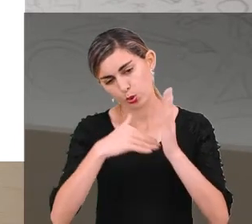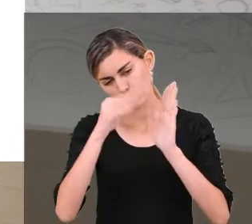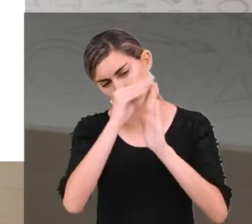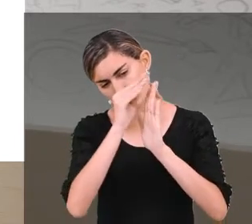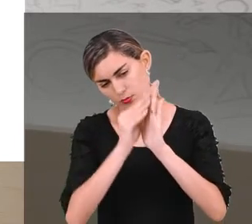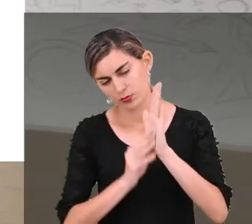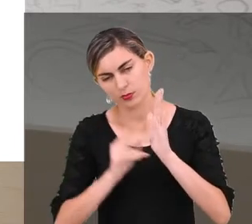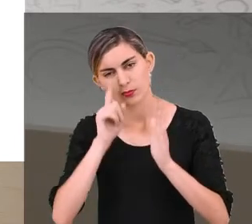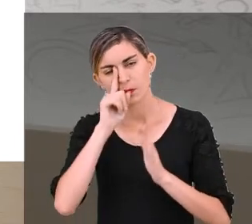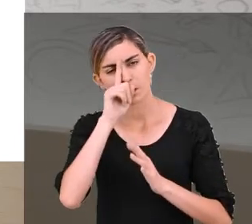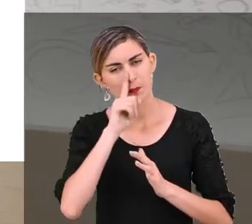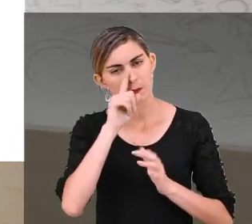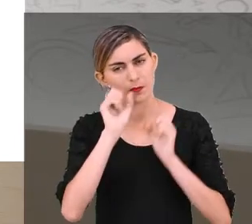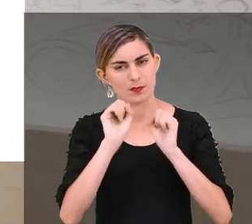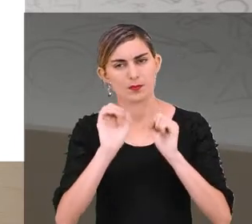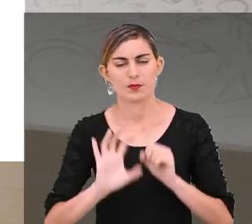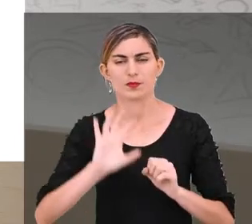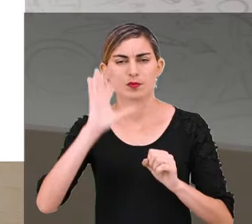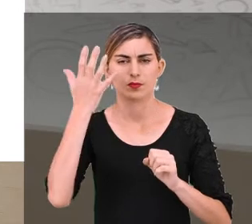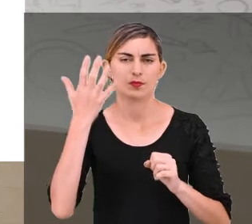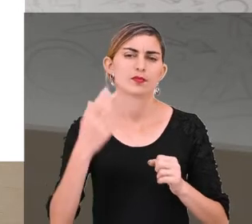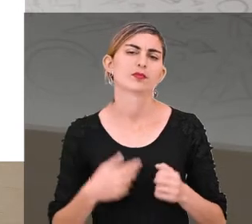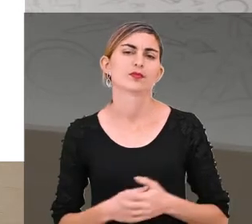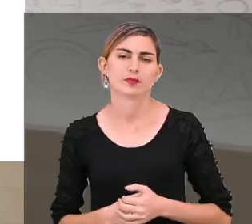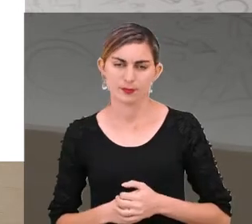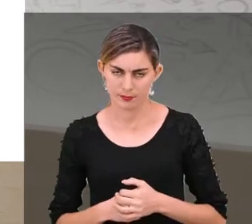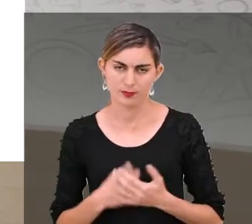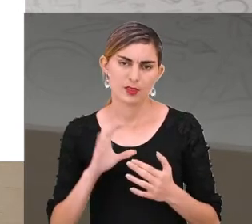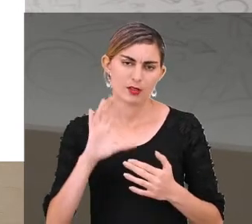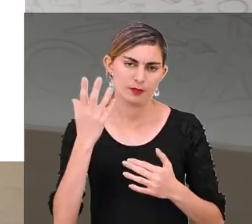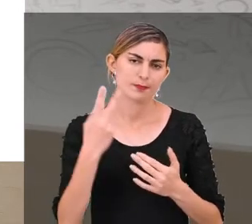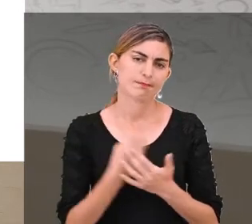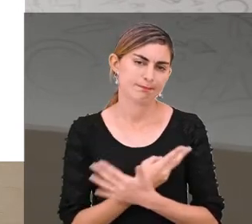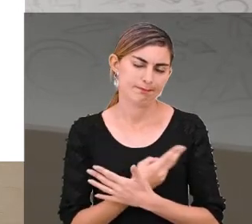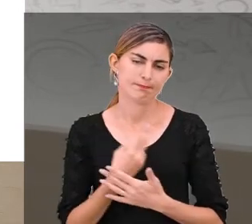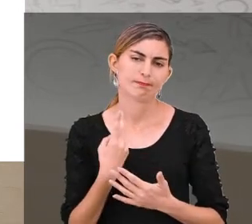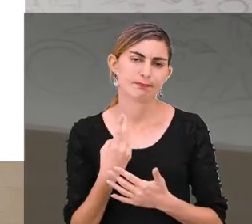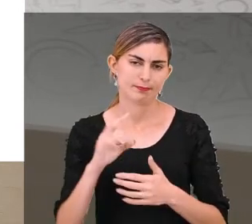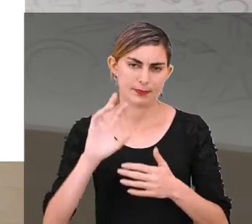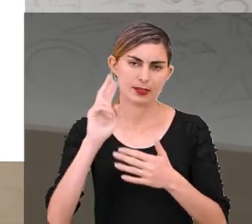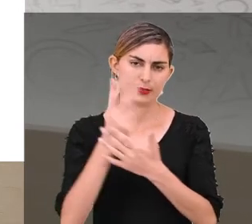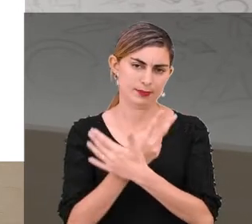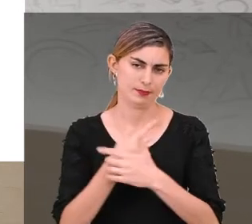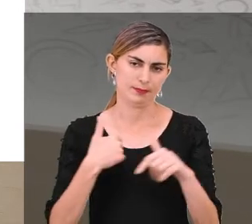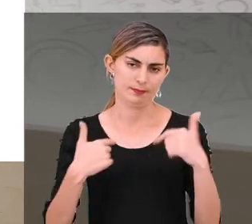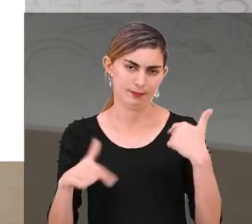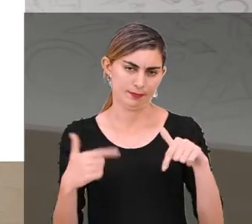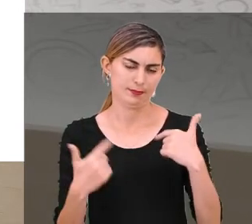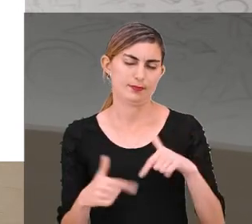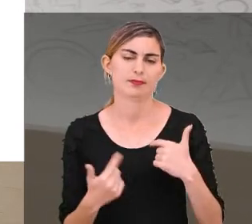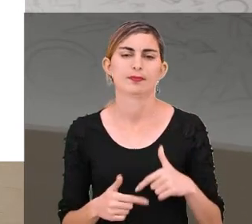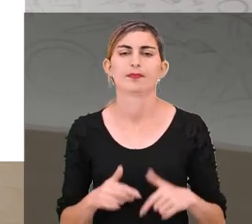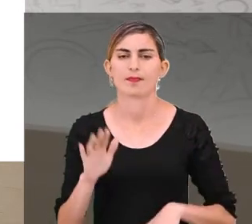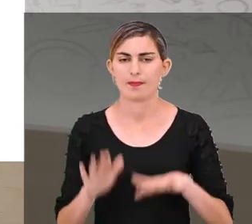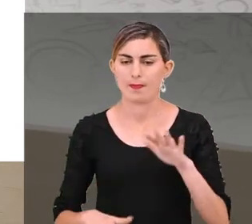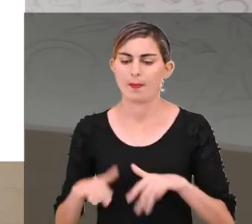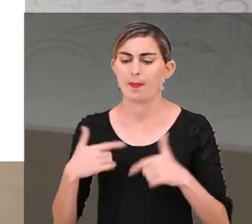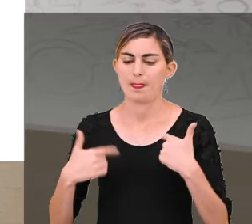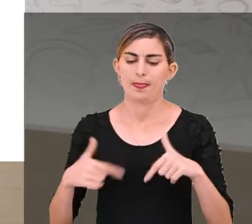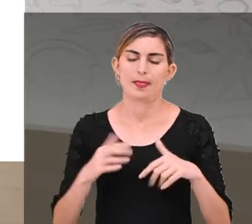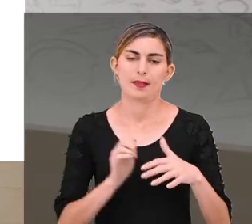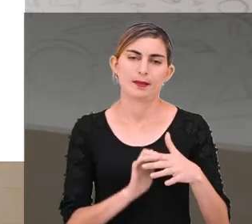os fatores de riscos que podem estar acometendo os acidentes de trabalho em